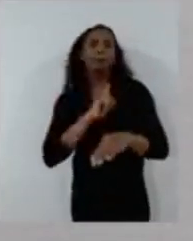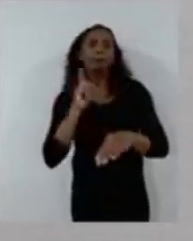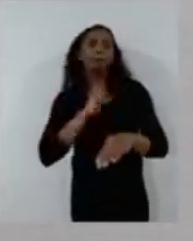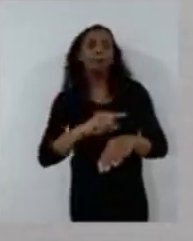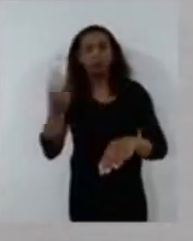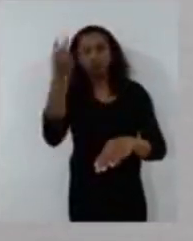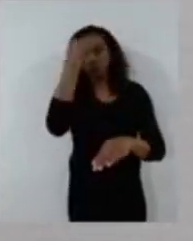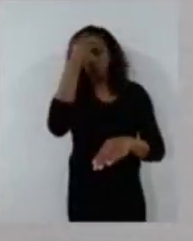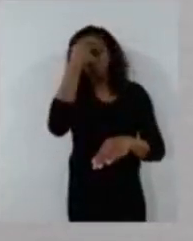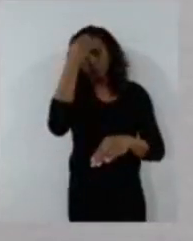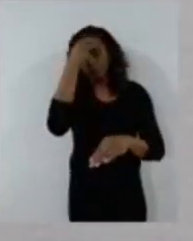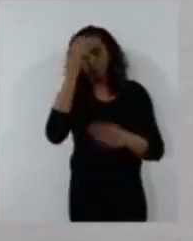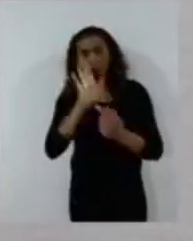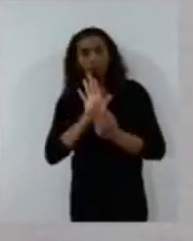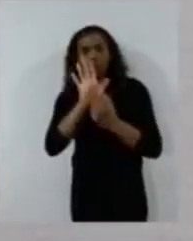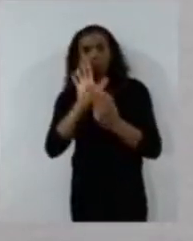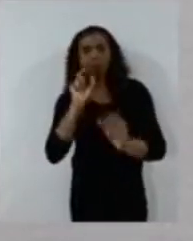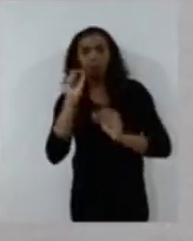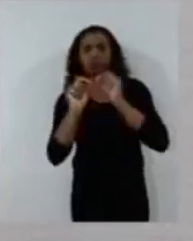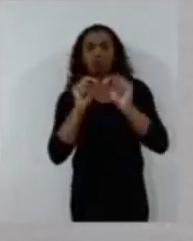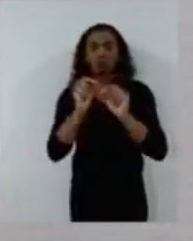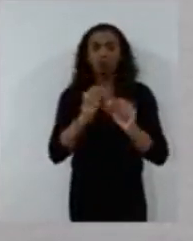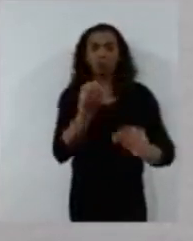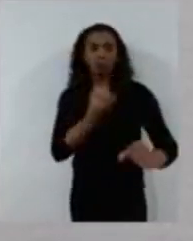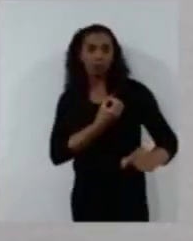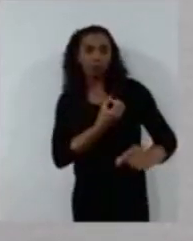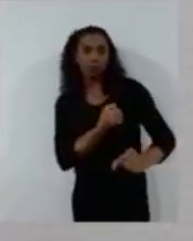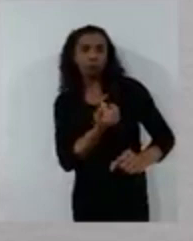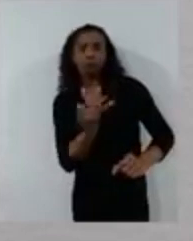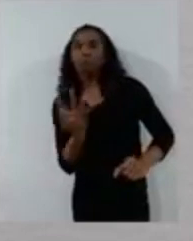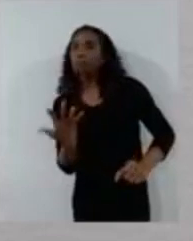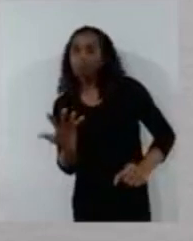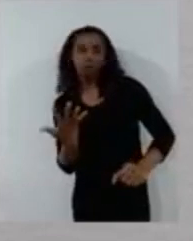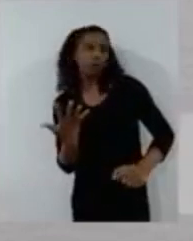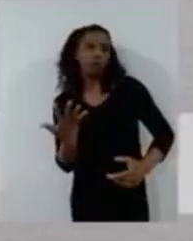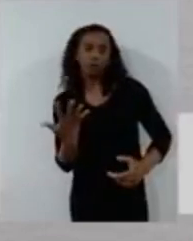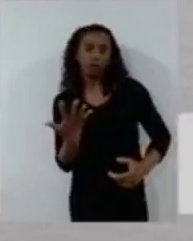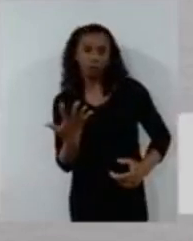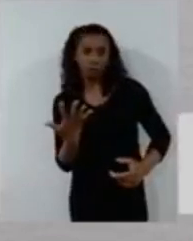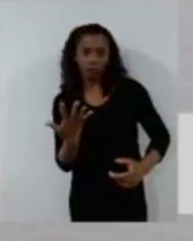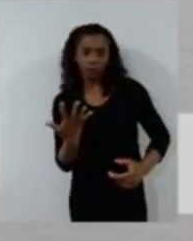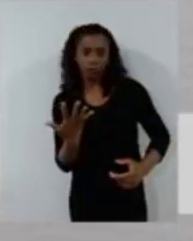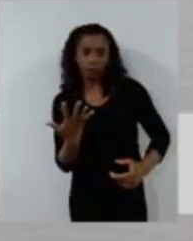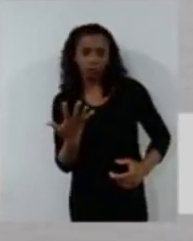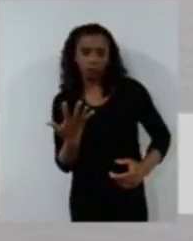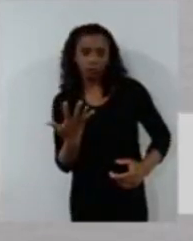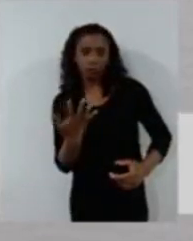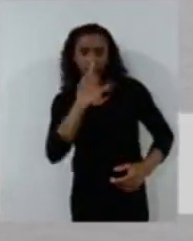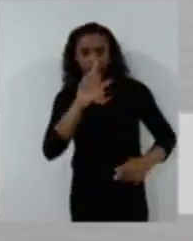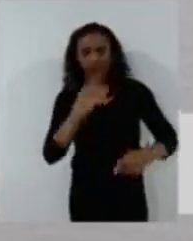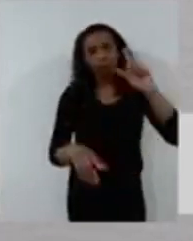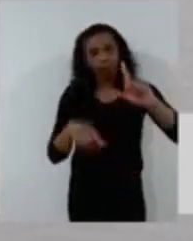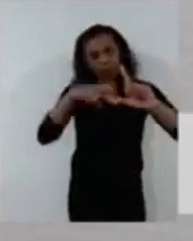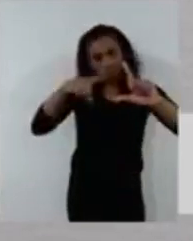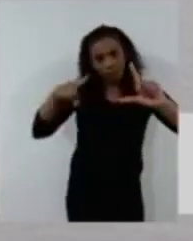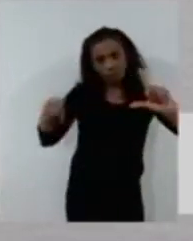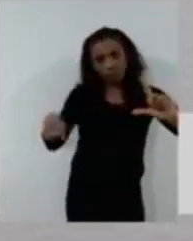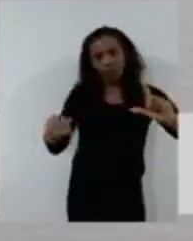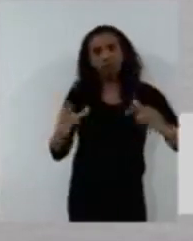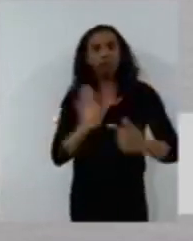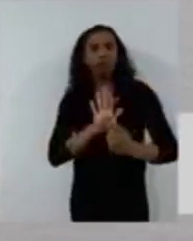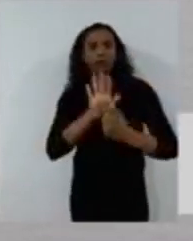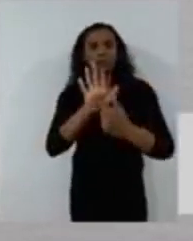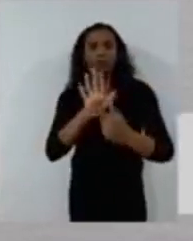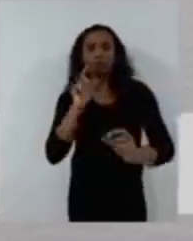prevê, através de dados, são dados estaduais, através das estatísticas que a gente mantém uma